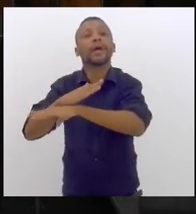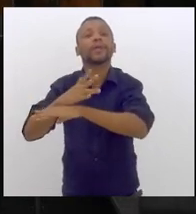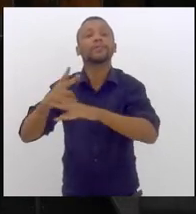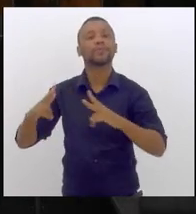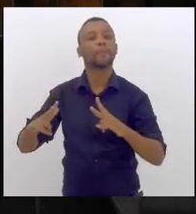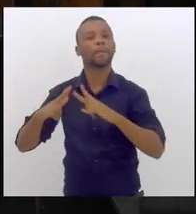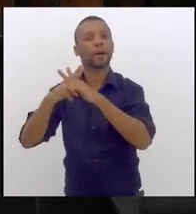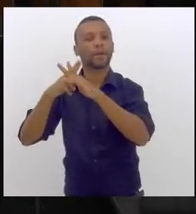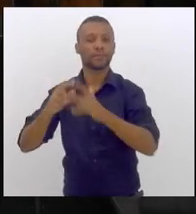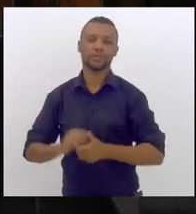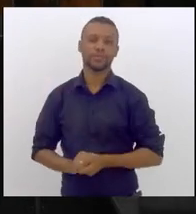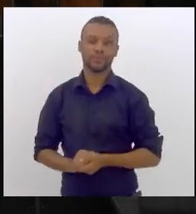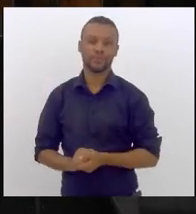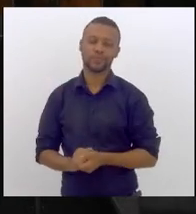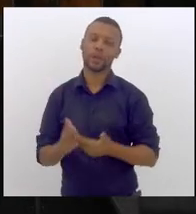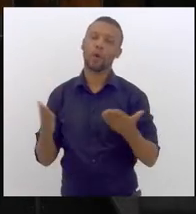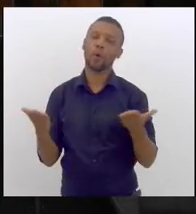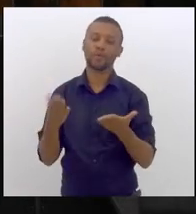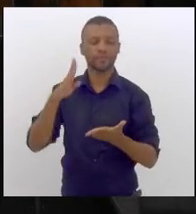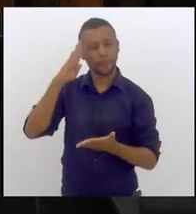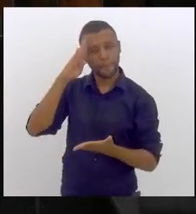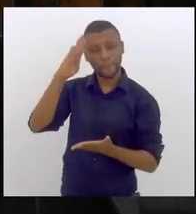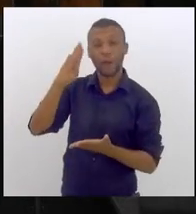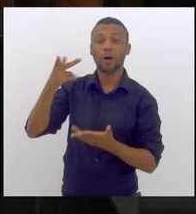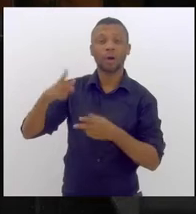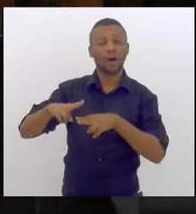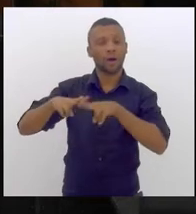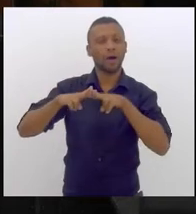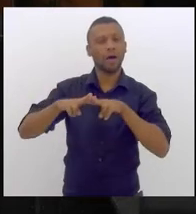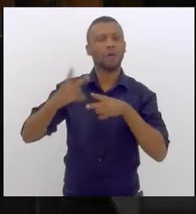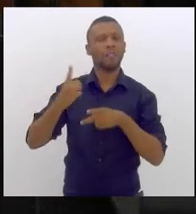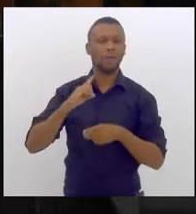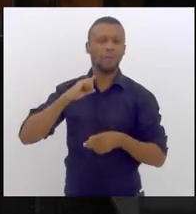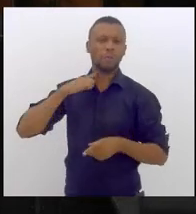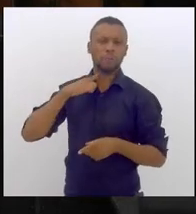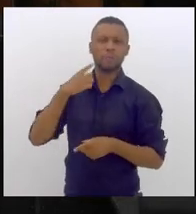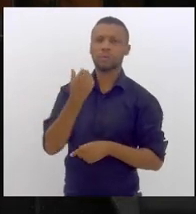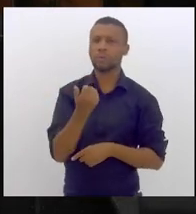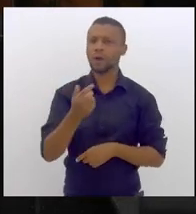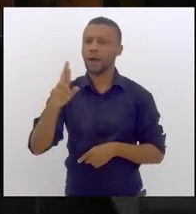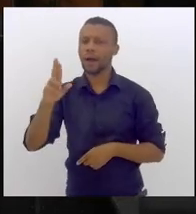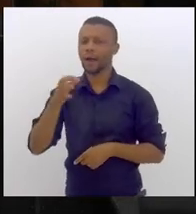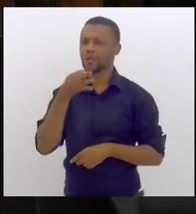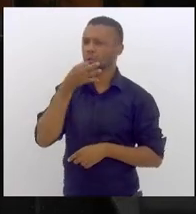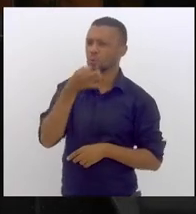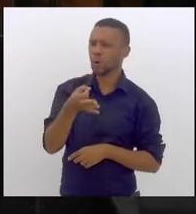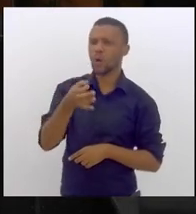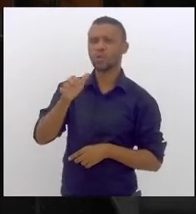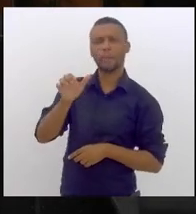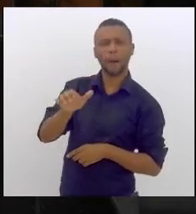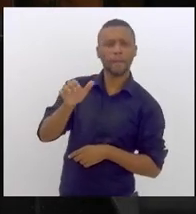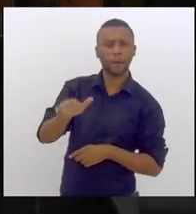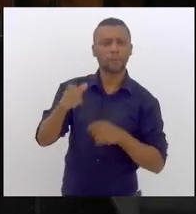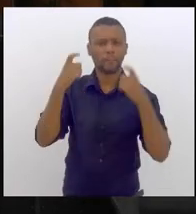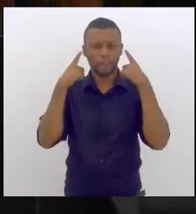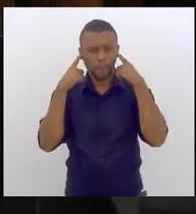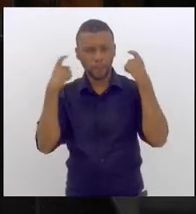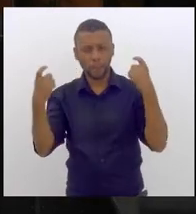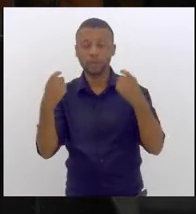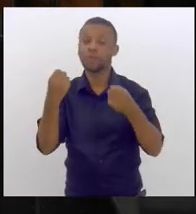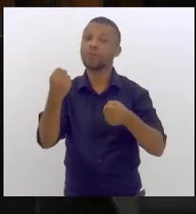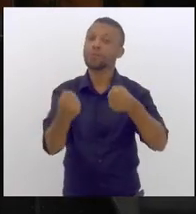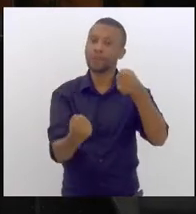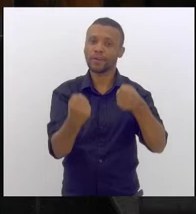você tem que a principal causa da poluição do ar e da poluição sonora são os veículos sobre